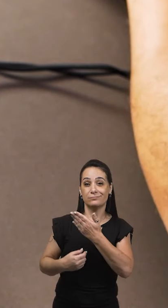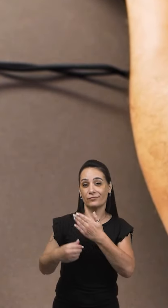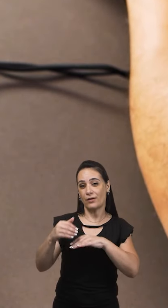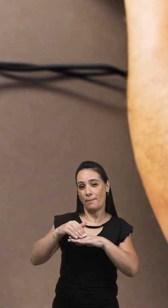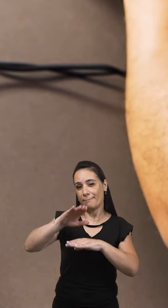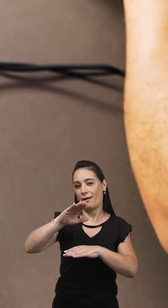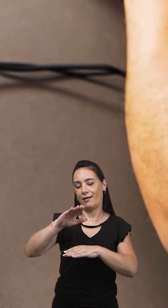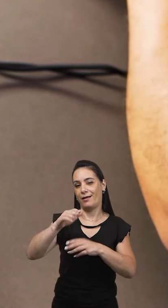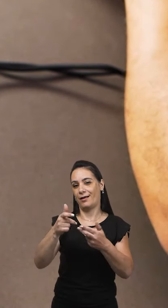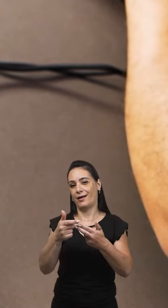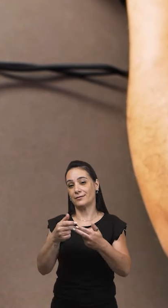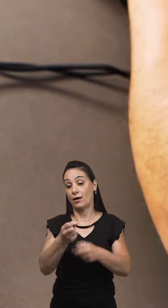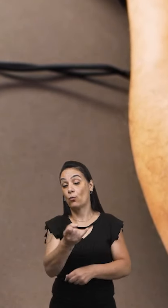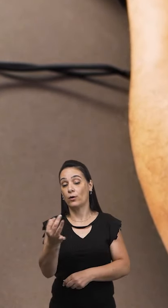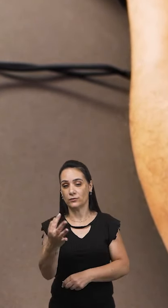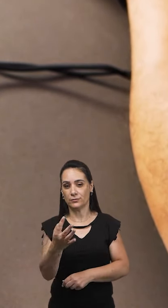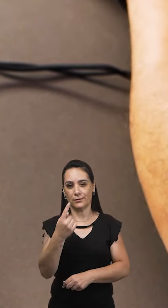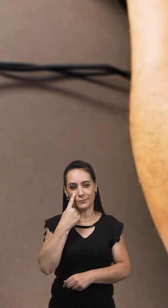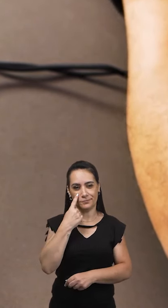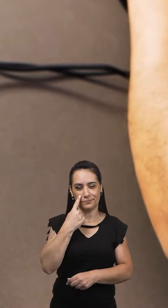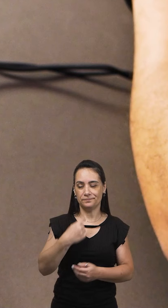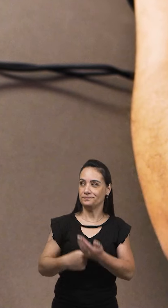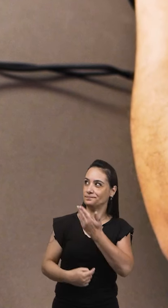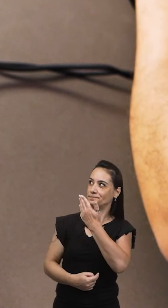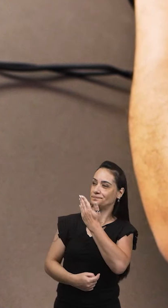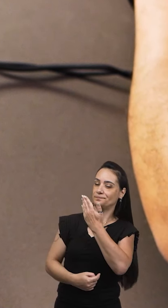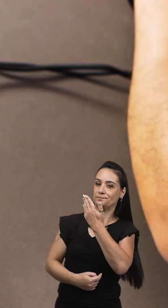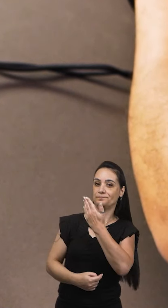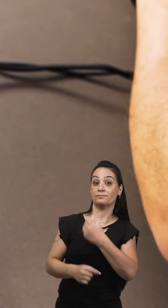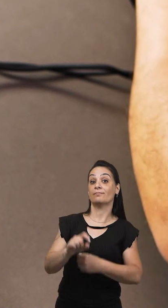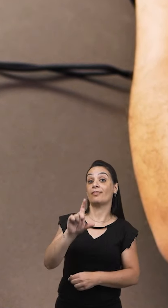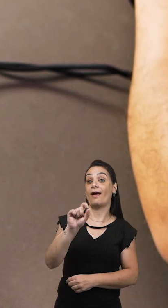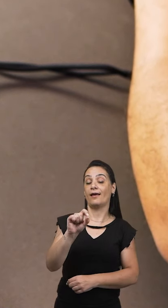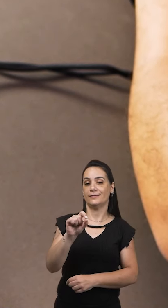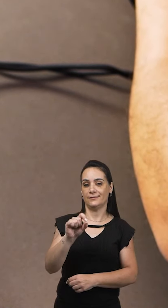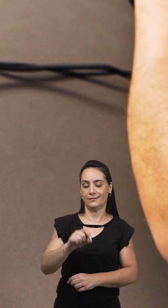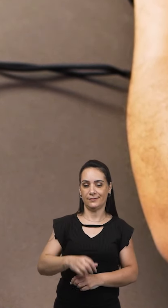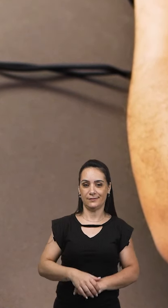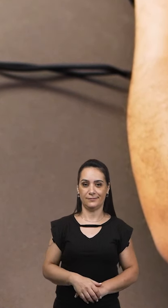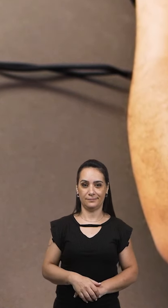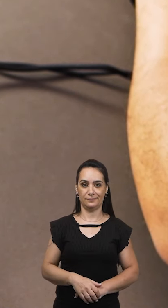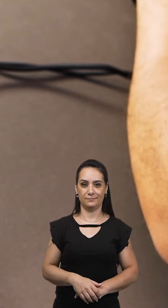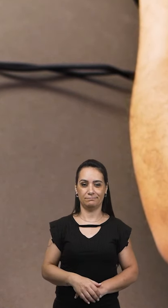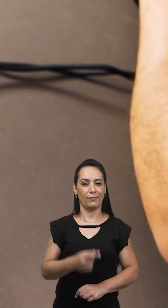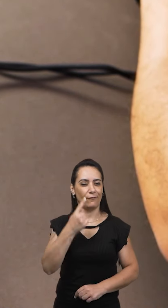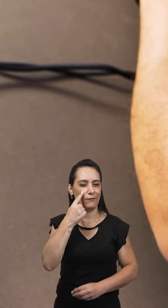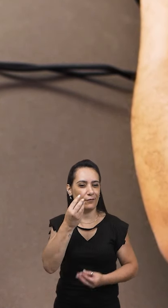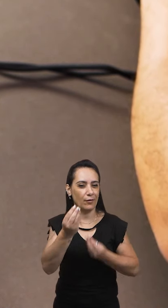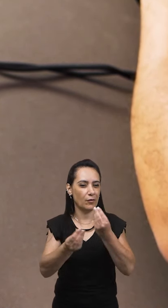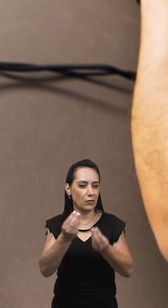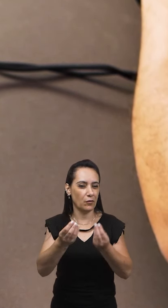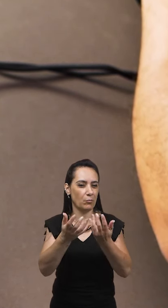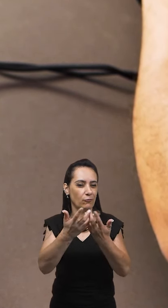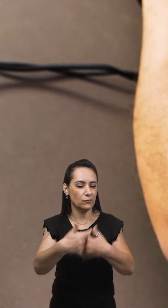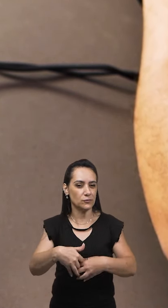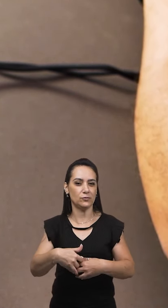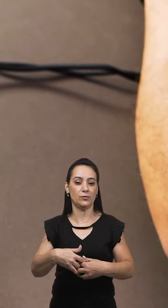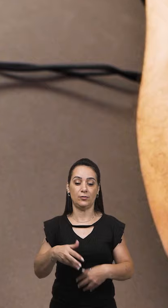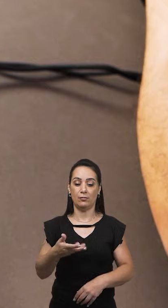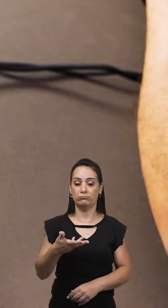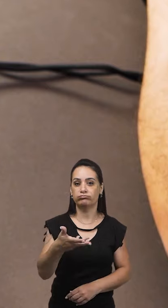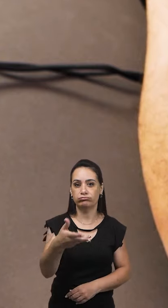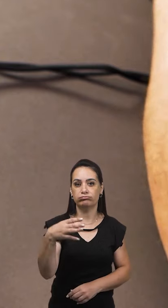Olha só, gente, vou mandar aqui mais algumas. Vou mandar aqui umas 10 para vocês terem uma noção